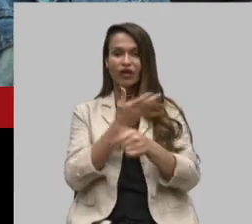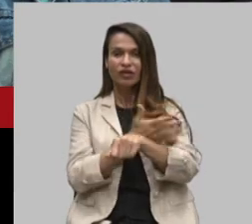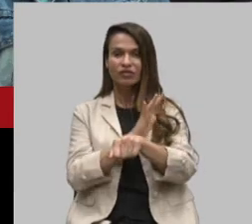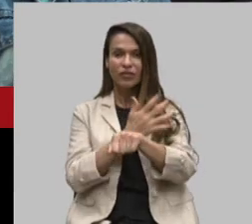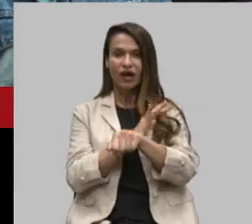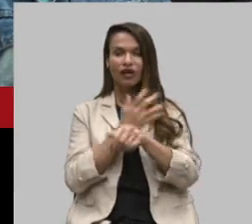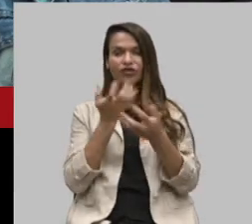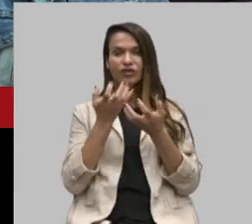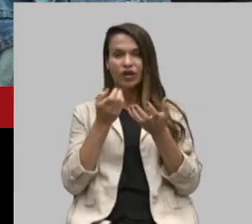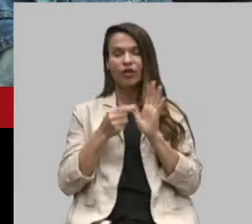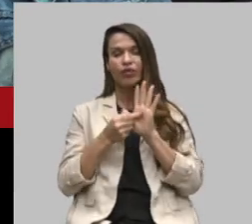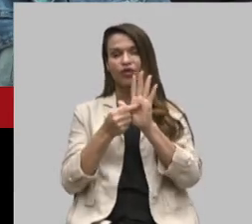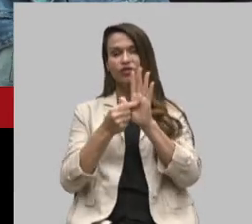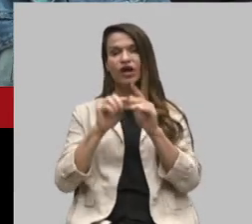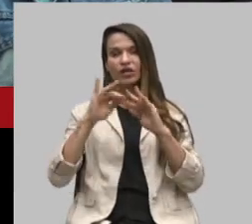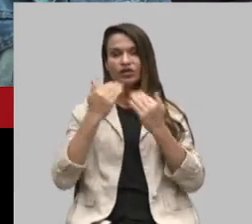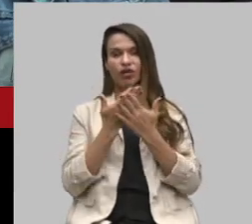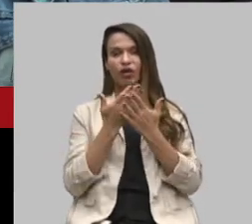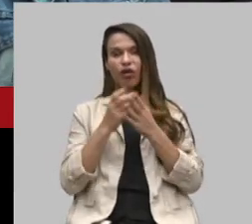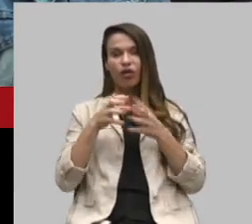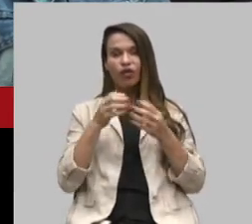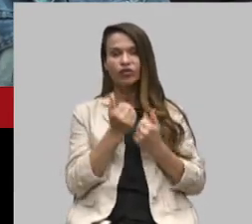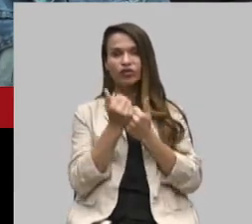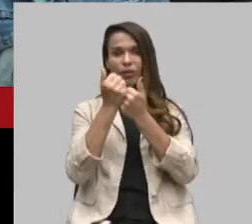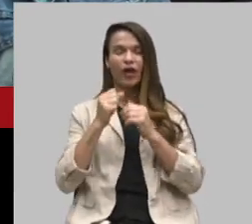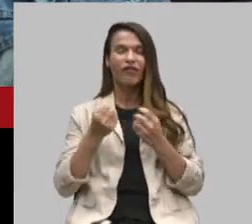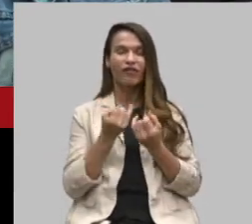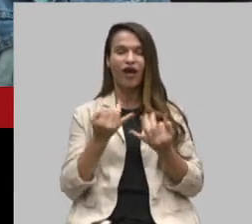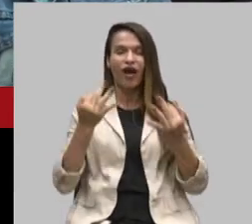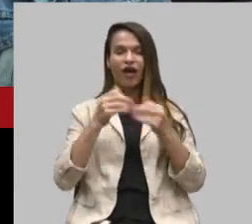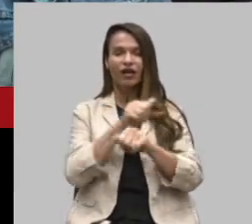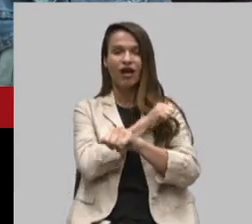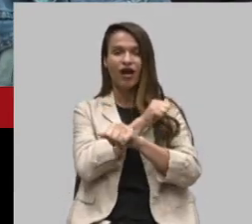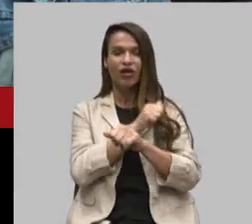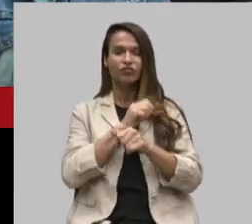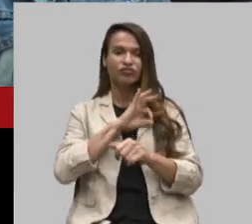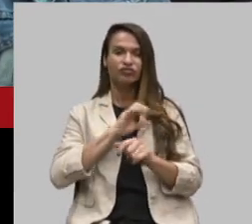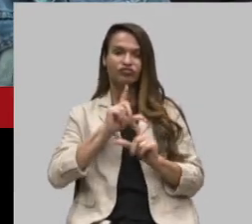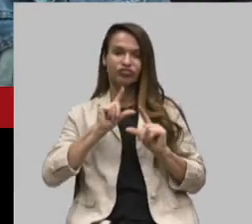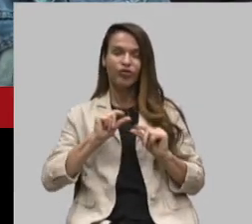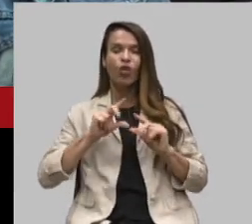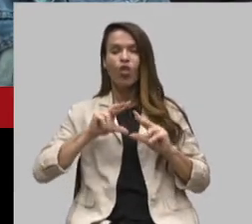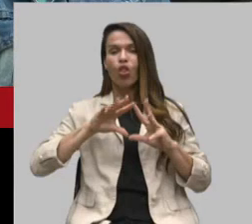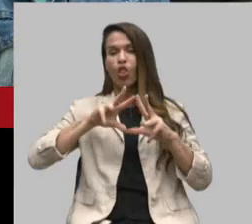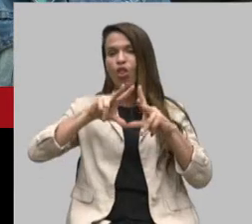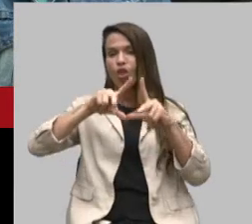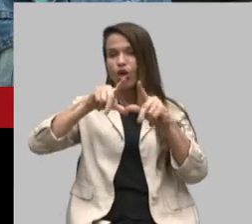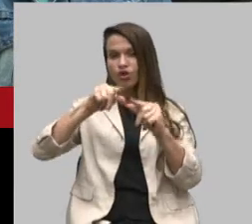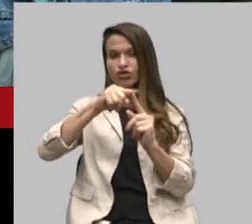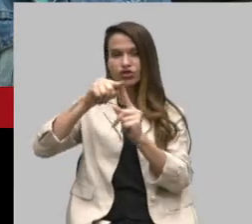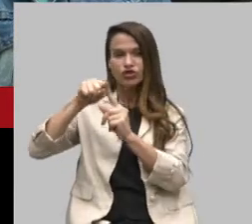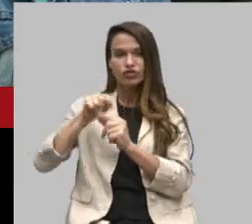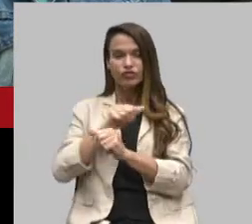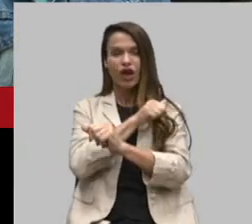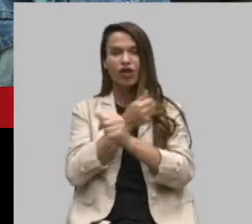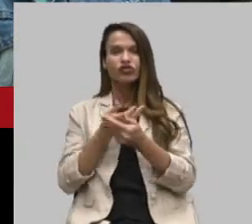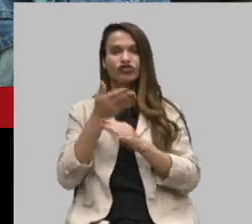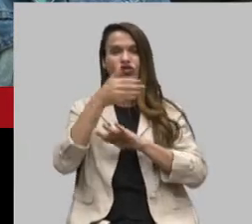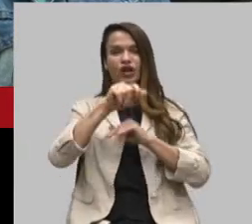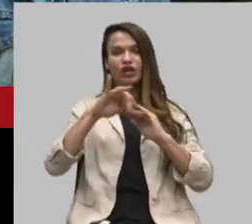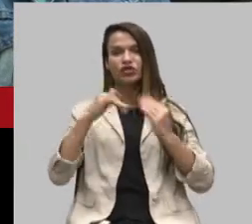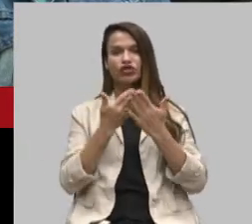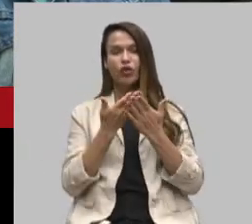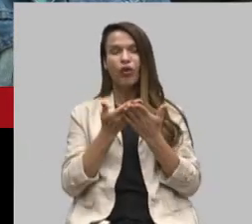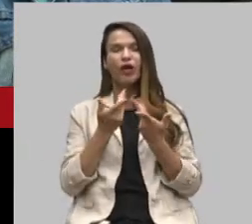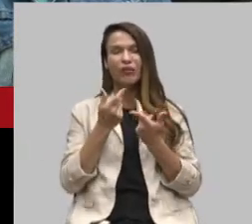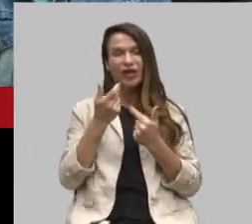escola serve como uma rede de apoio para muitos alunos os alunos de baixa renda e todos esses tipos de alunos vem n na escola muitas vezes uma escapatória da fome a